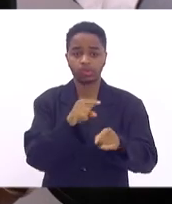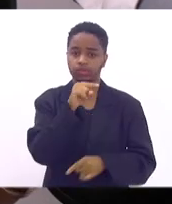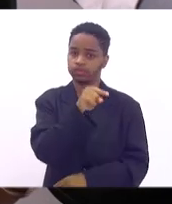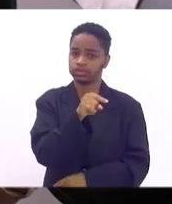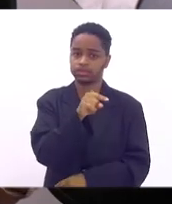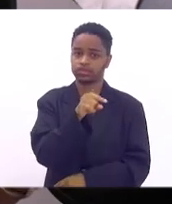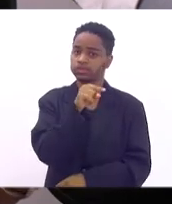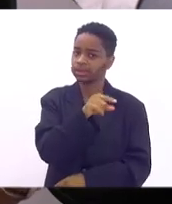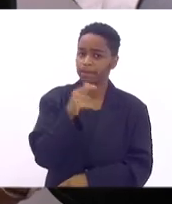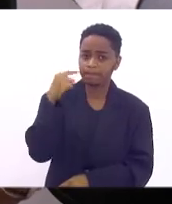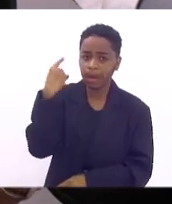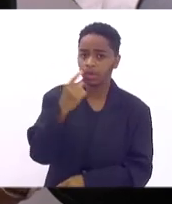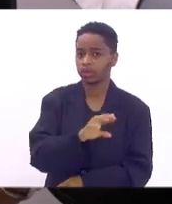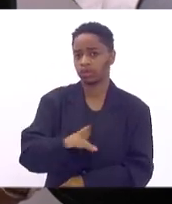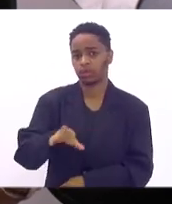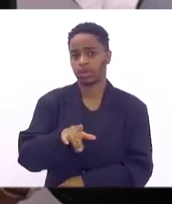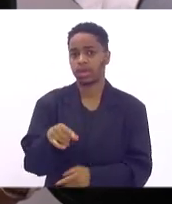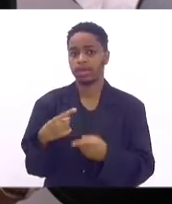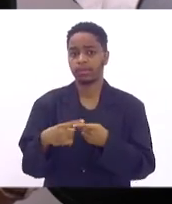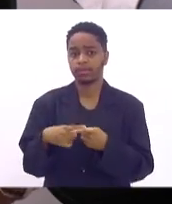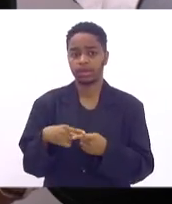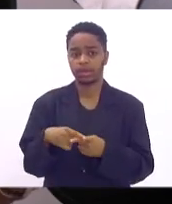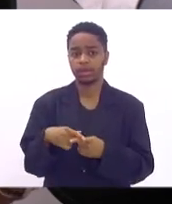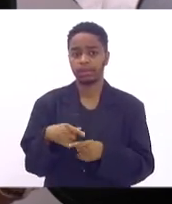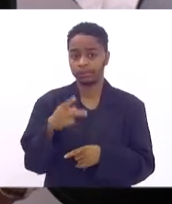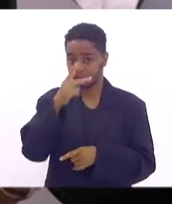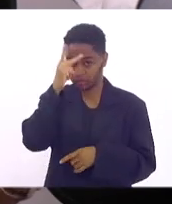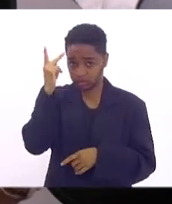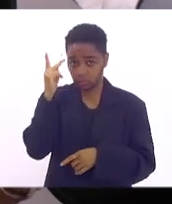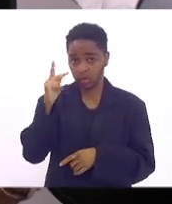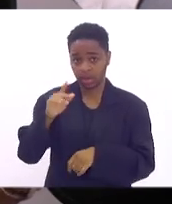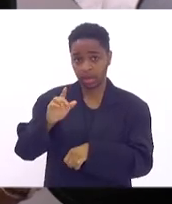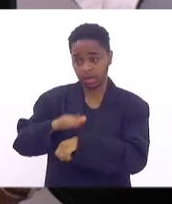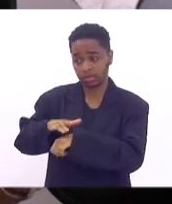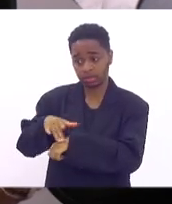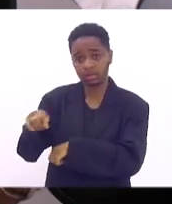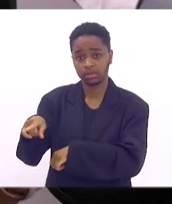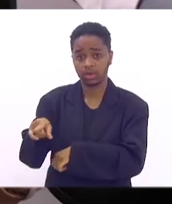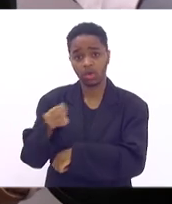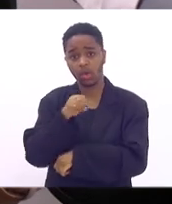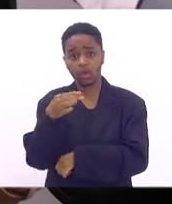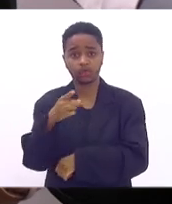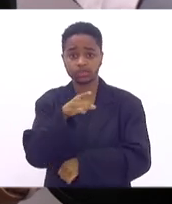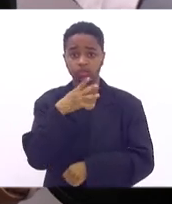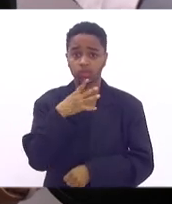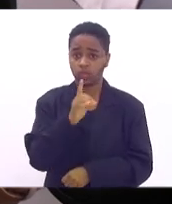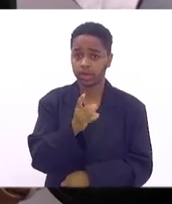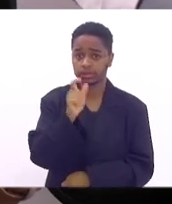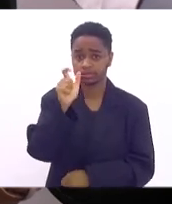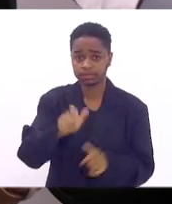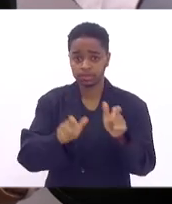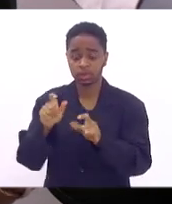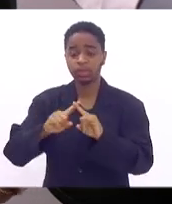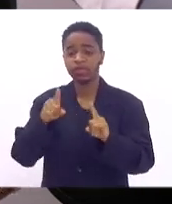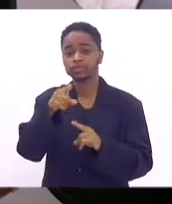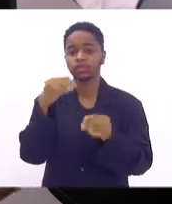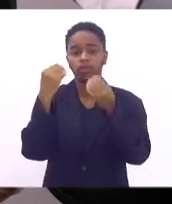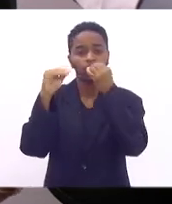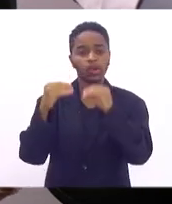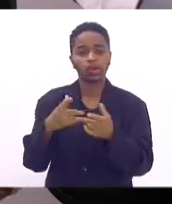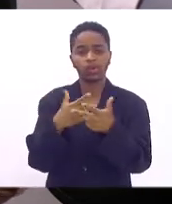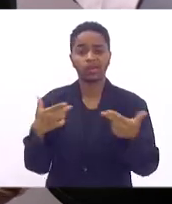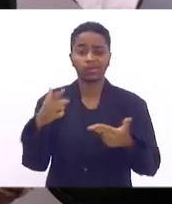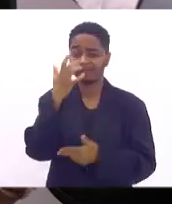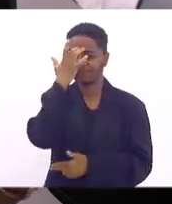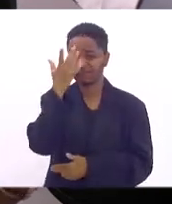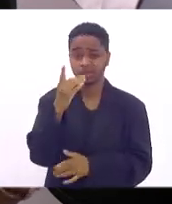está maluca, o autor é esse que você conhece. Não, o autor é desconhecido e você posta tantas coisas que é fácil